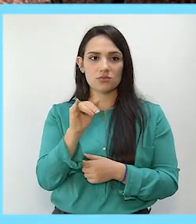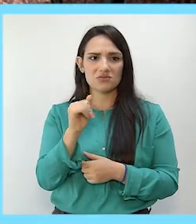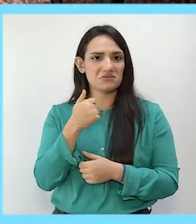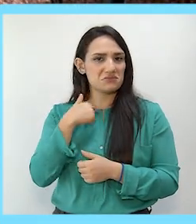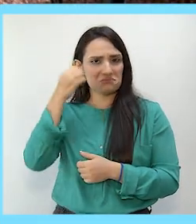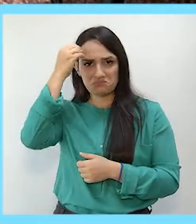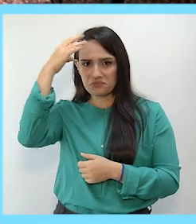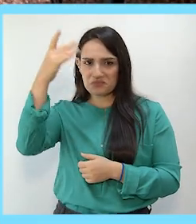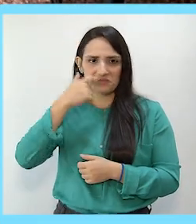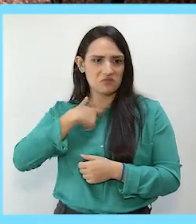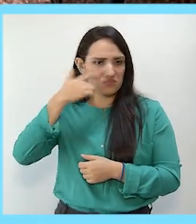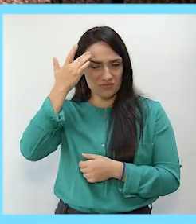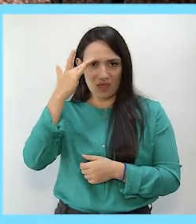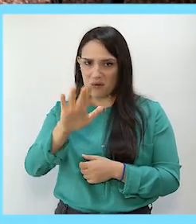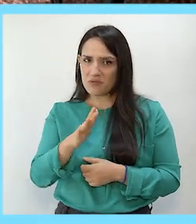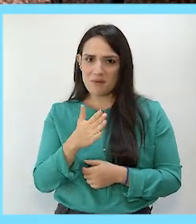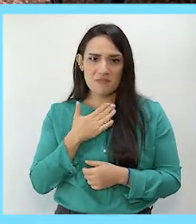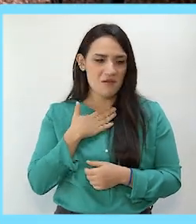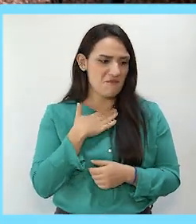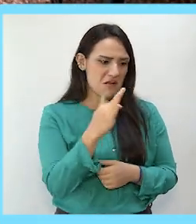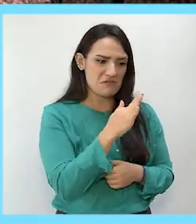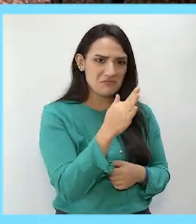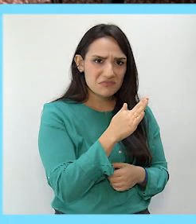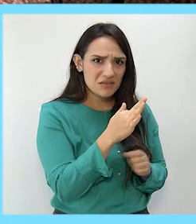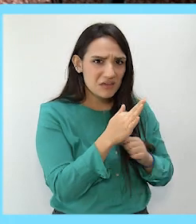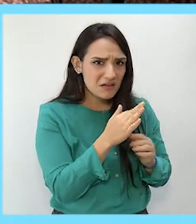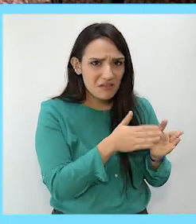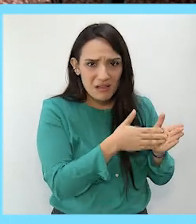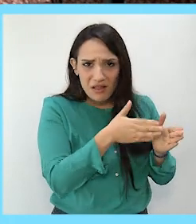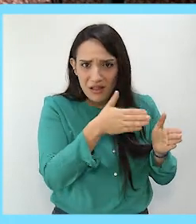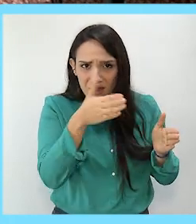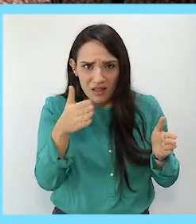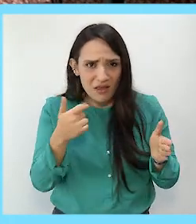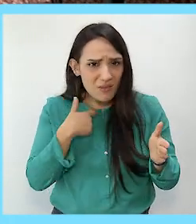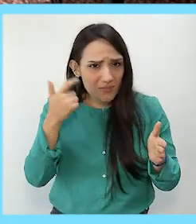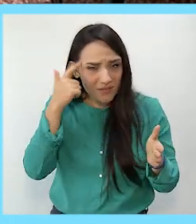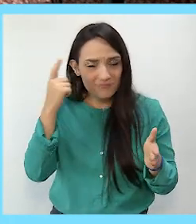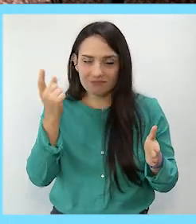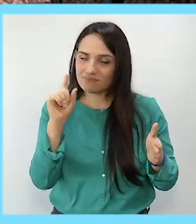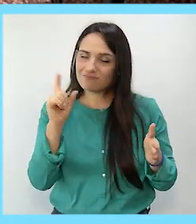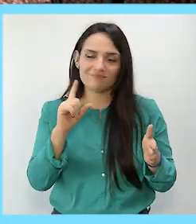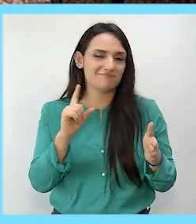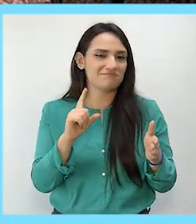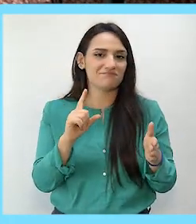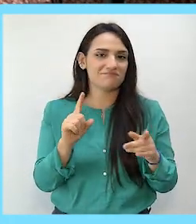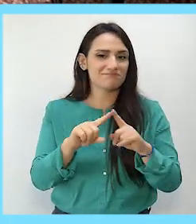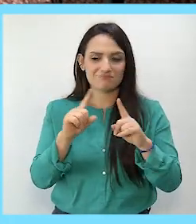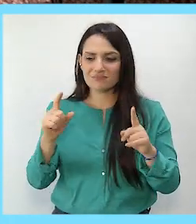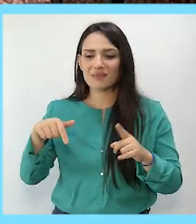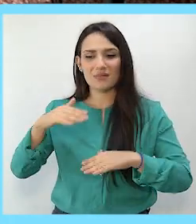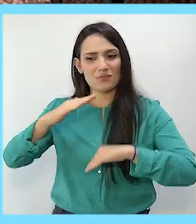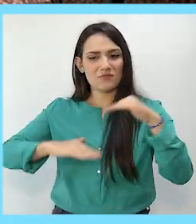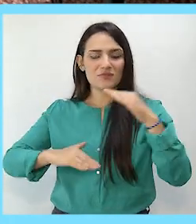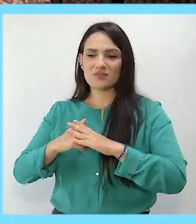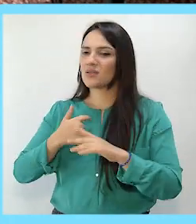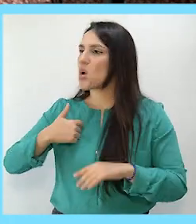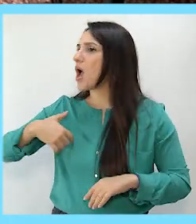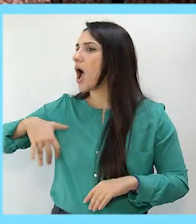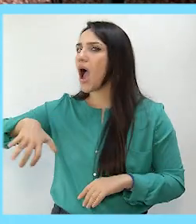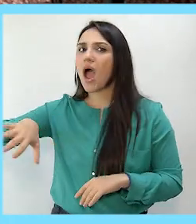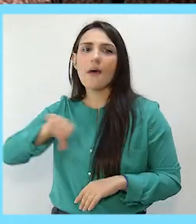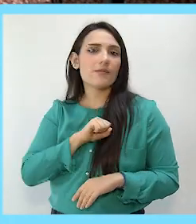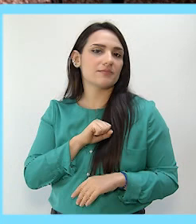pensado na minha vida ao longo de toda a faculdade e esse tempo todo, mas que foi a profissão que eu